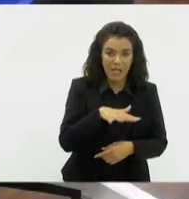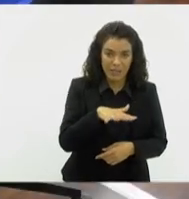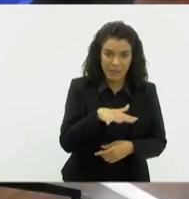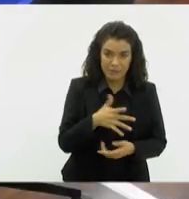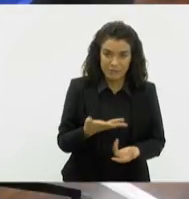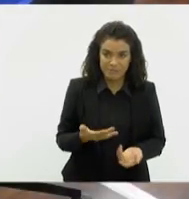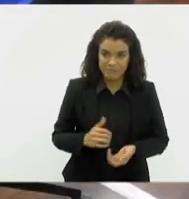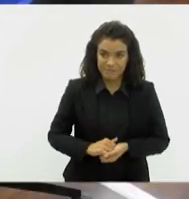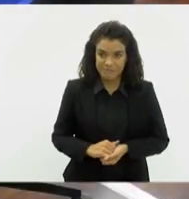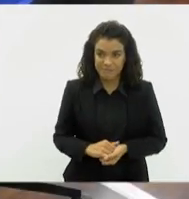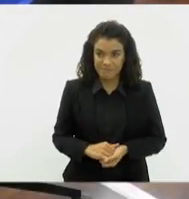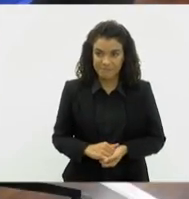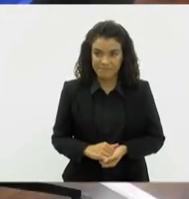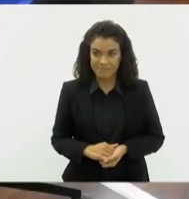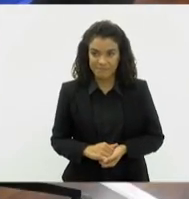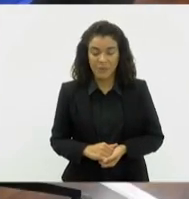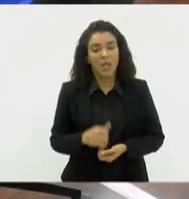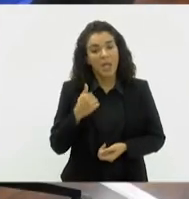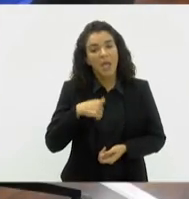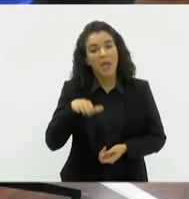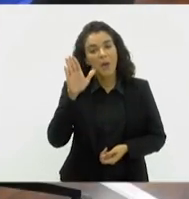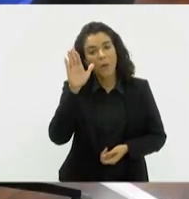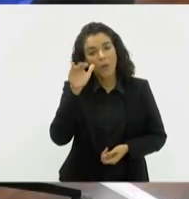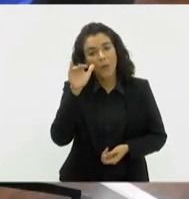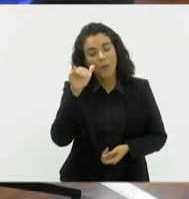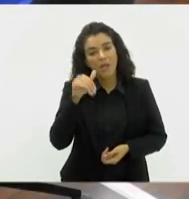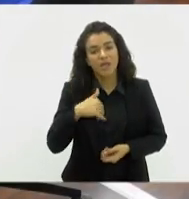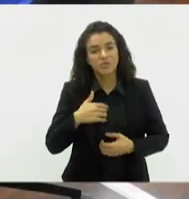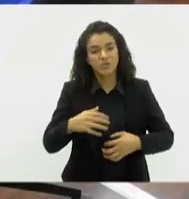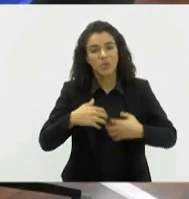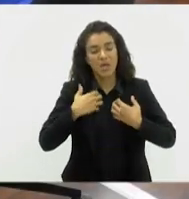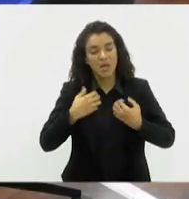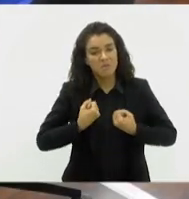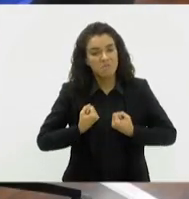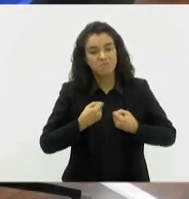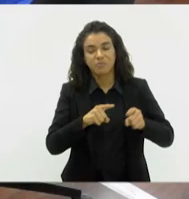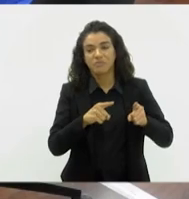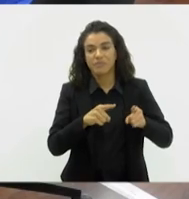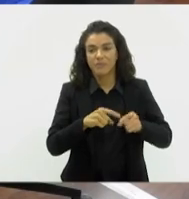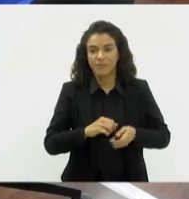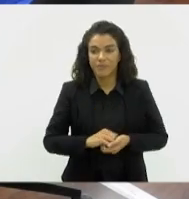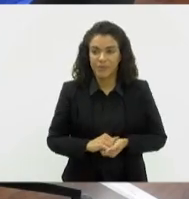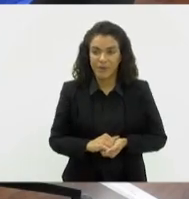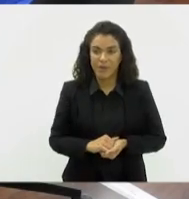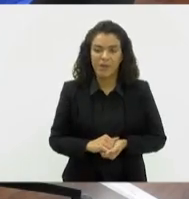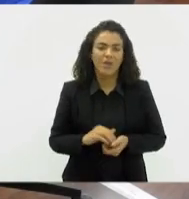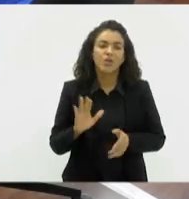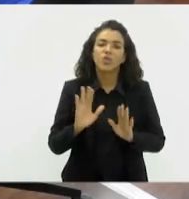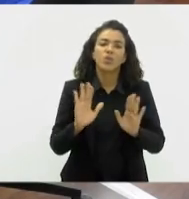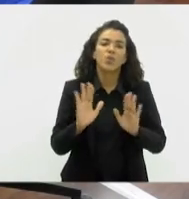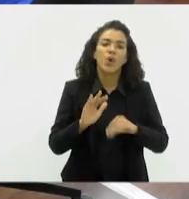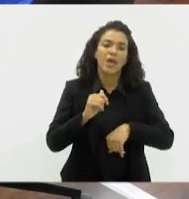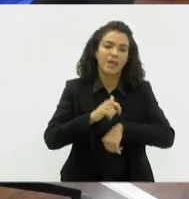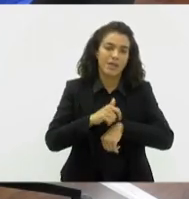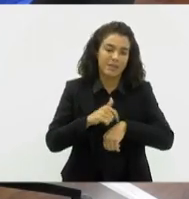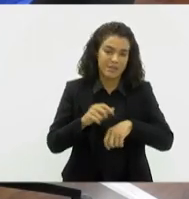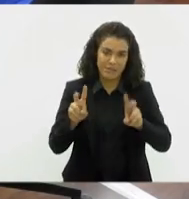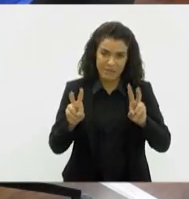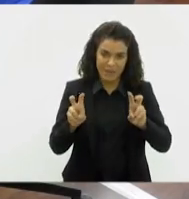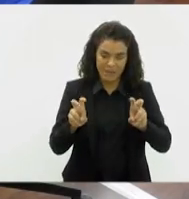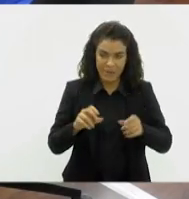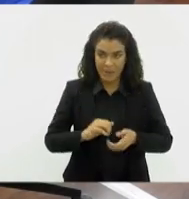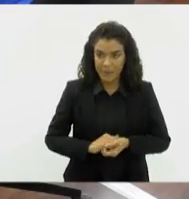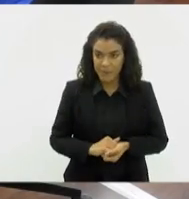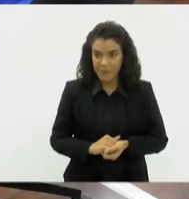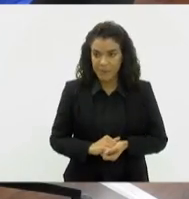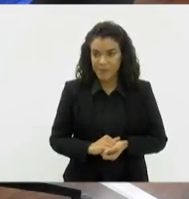aparato. Muito curioso a sua indignação seletiva, deputada Dantas. Eu posso comentar, mas acredito que não é tema aqui. Tem algumas pessoas na mesa querendo